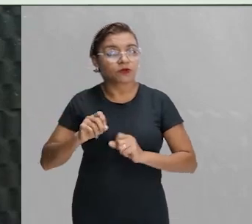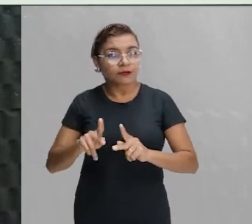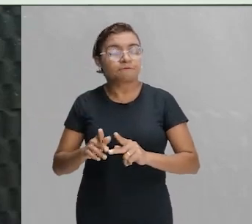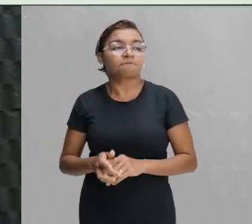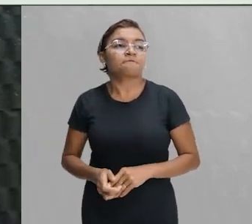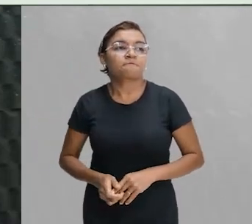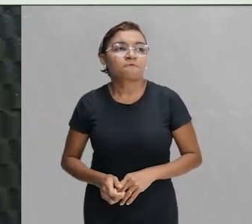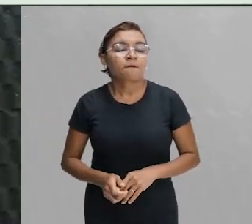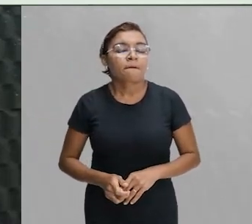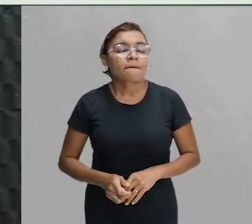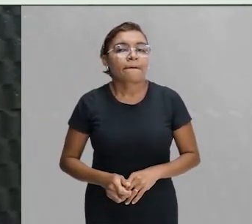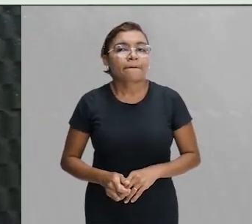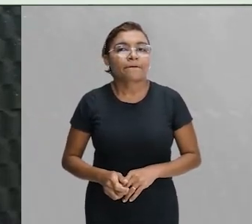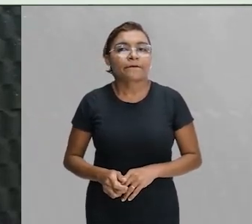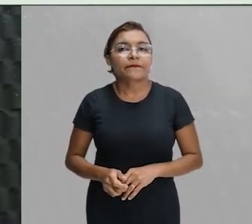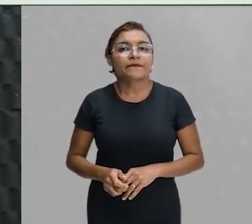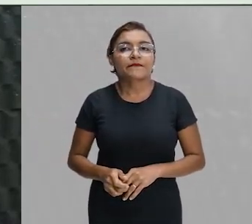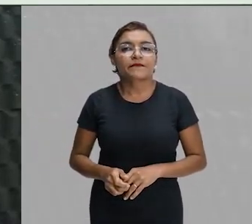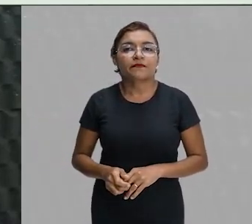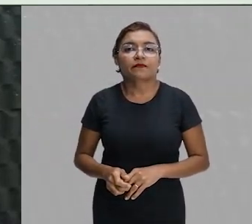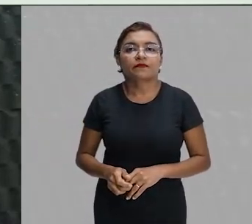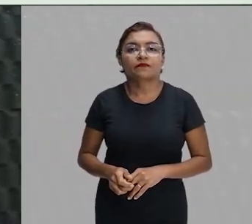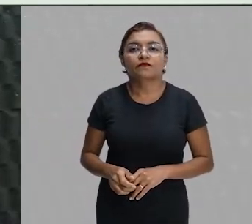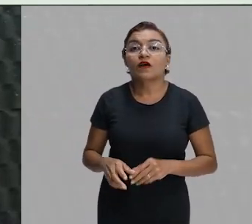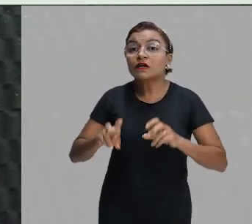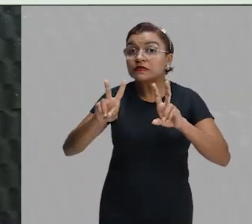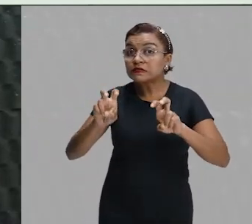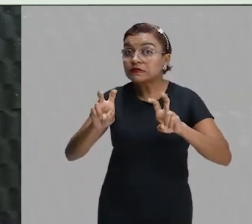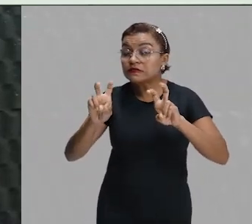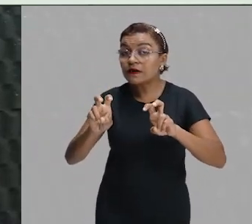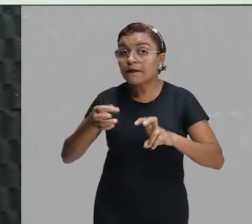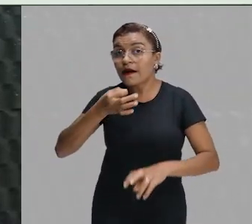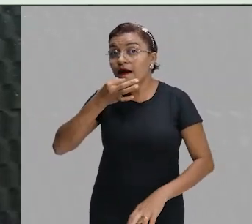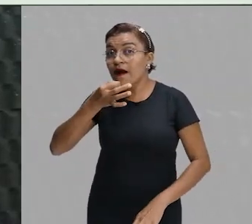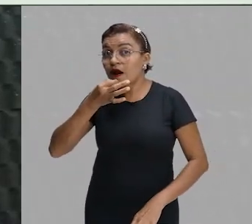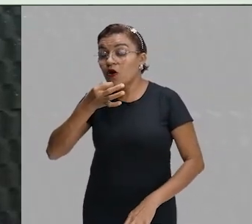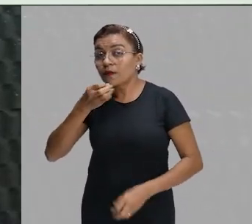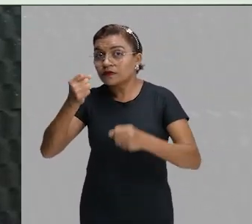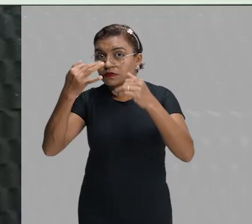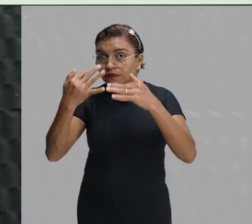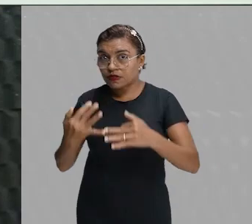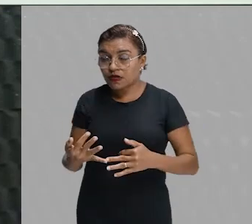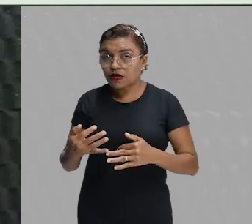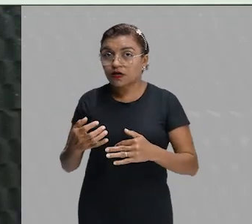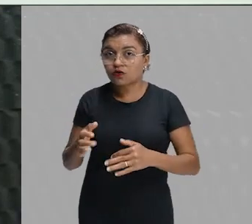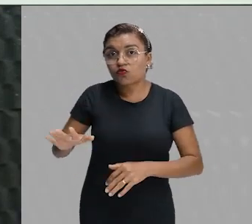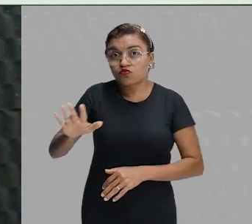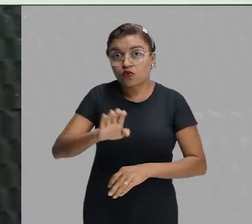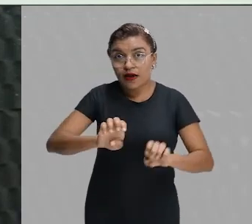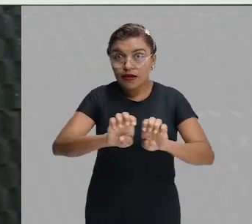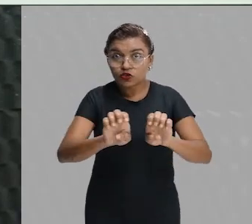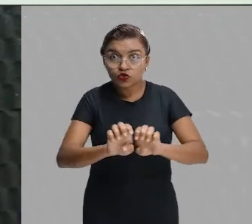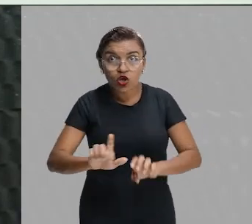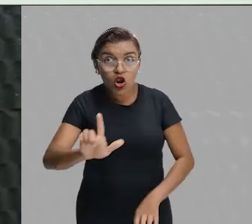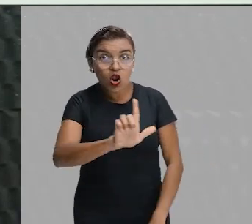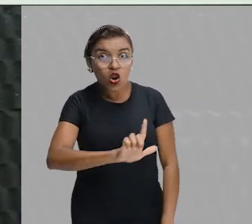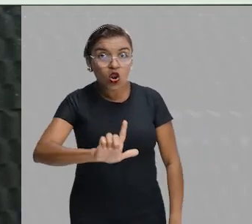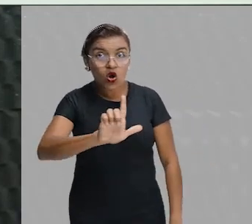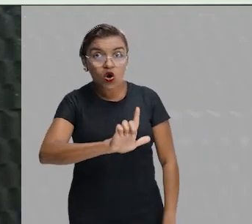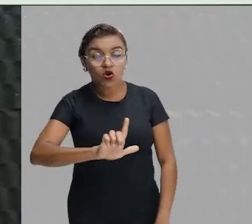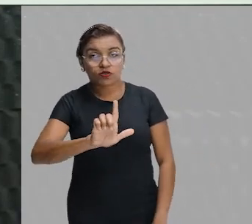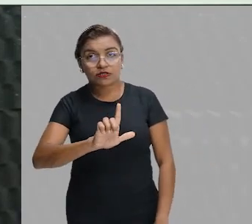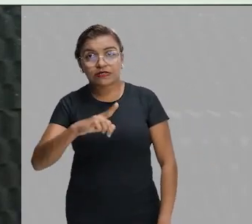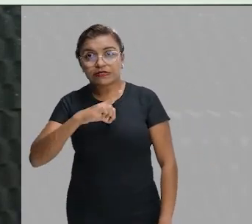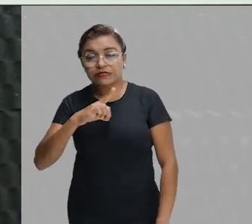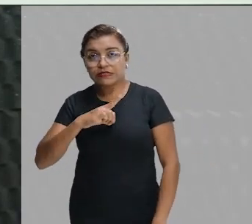coisa. Quando a gente fala em argumentos, nós estamos falando dentro de uma estrutura lógica. Obviamente, nós temos essa